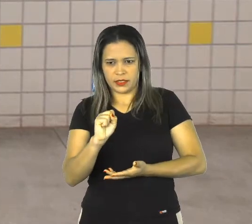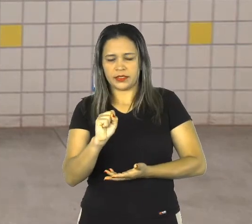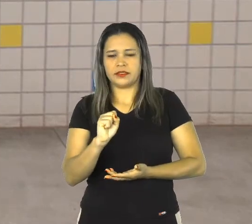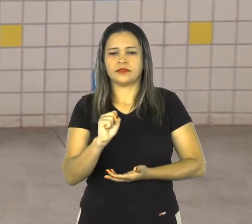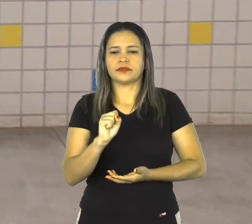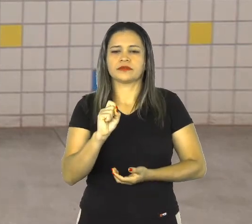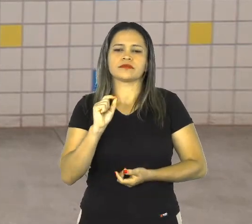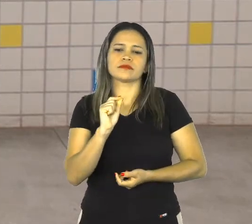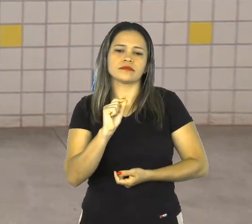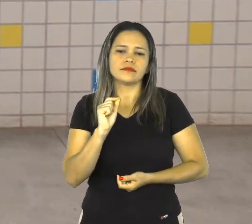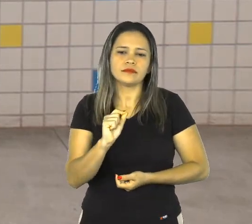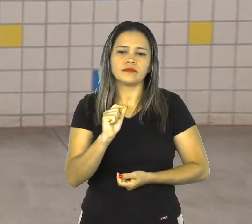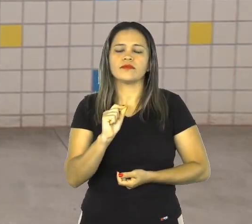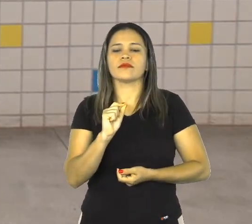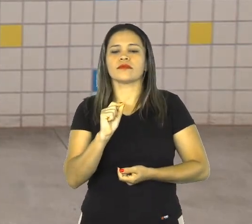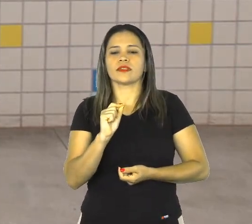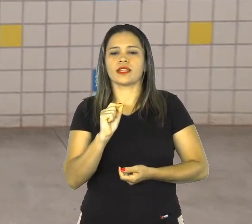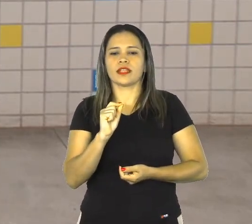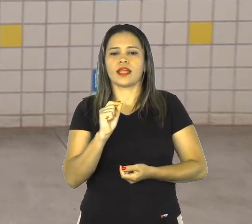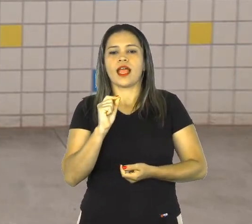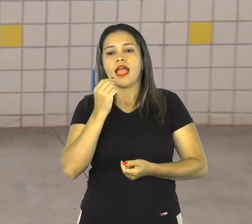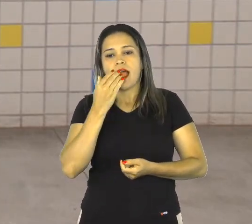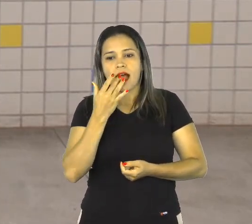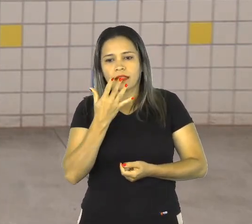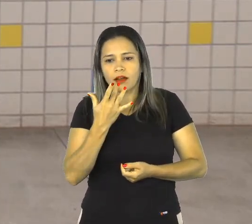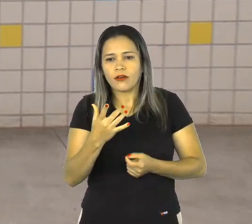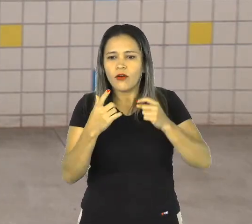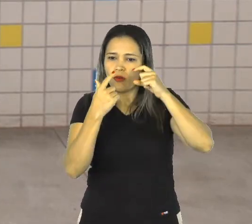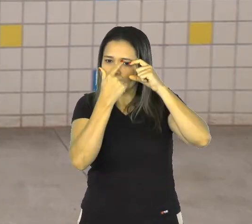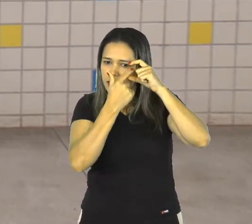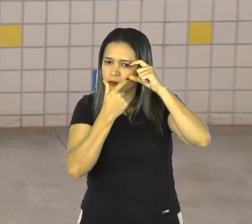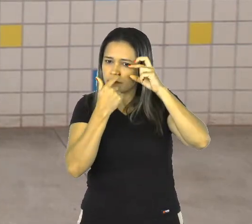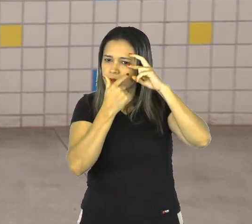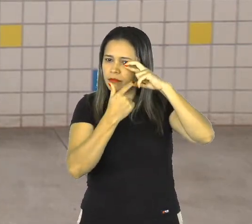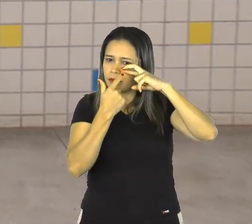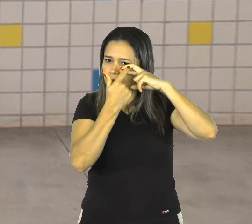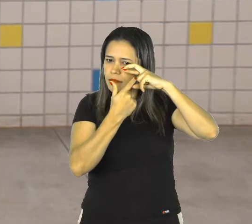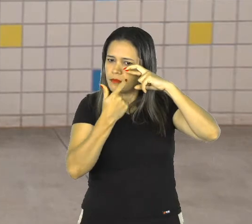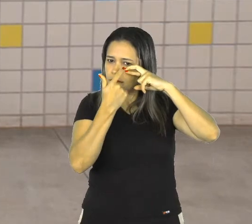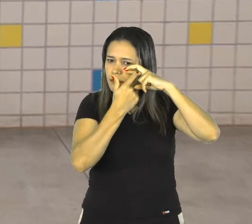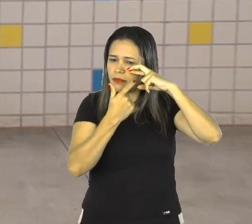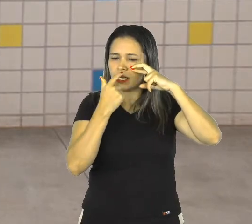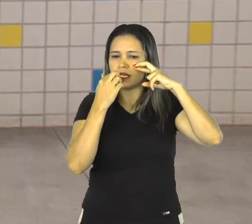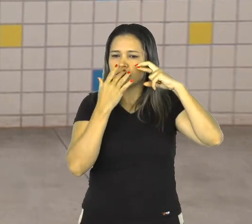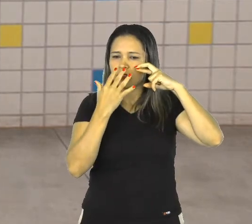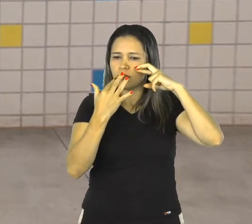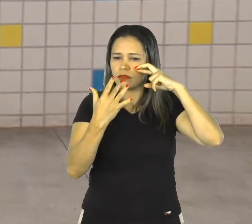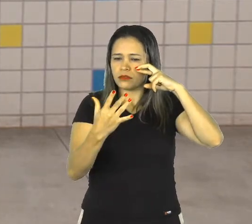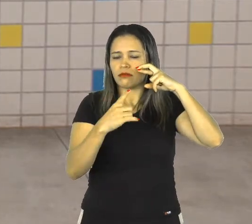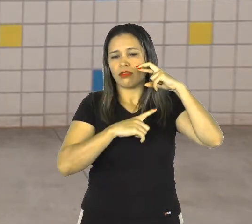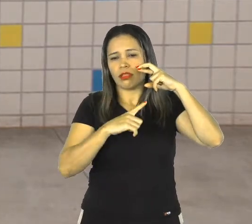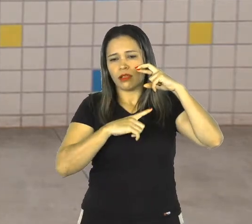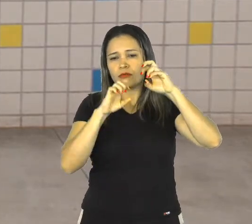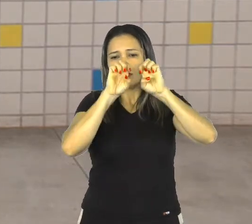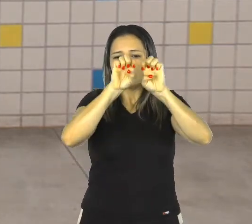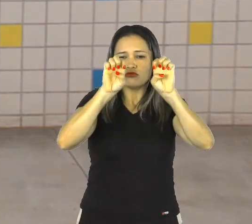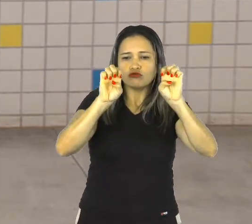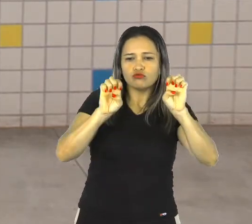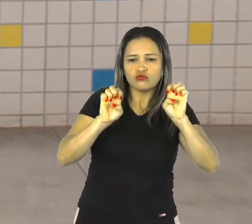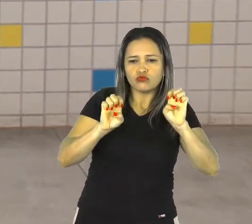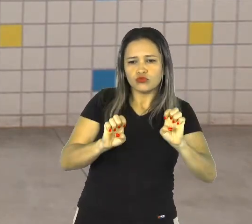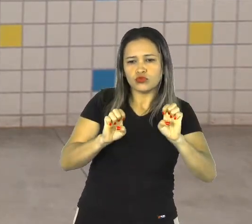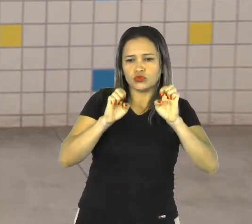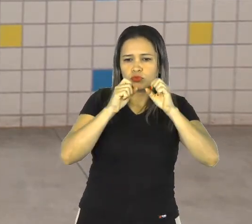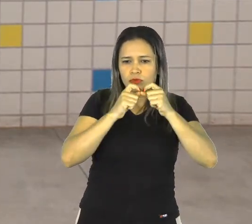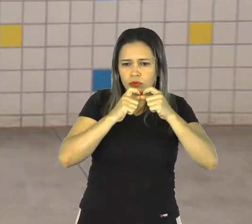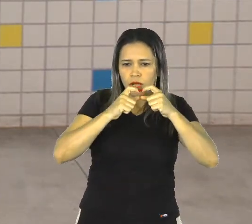ela? Ela é a parte que dá a coloração e ela tem uma estrutura muscular que faz com que